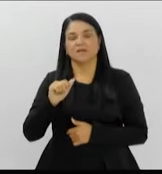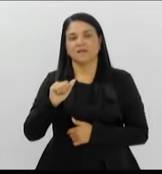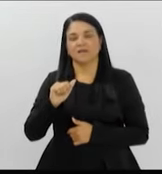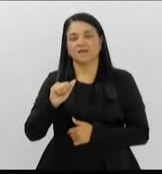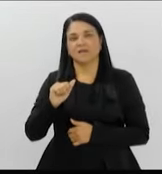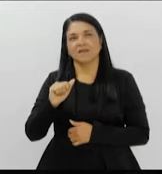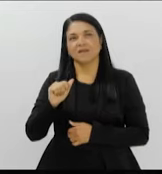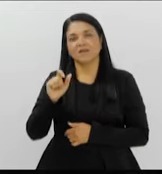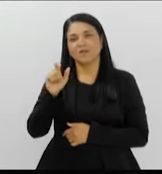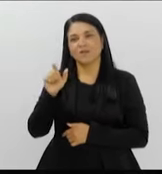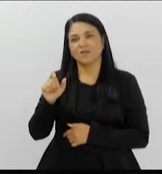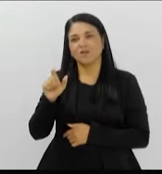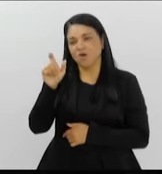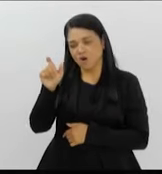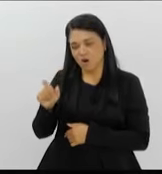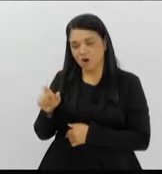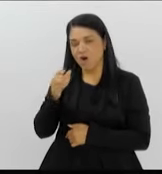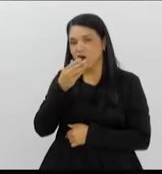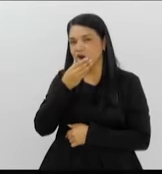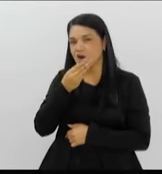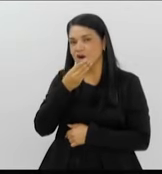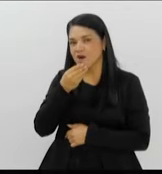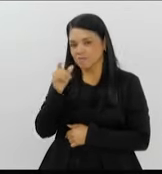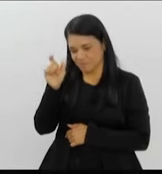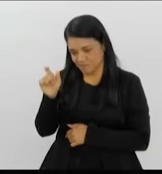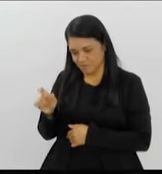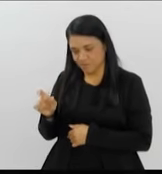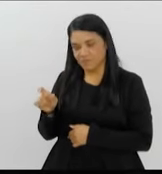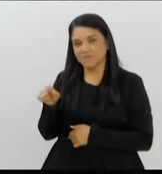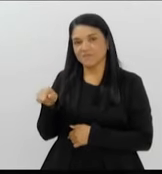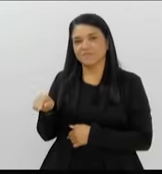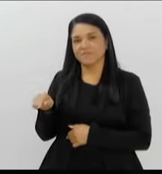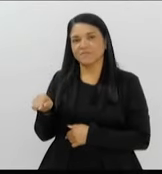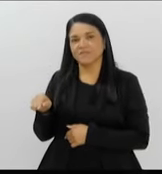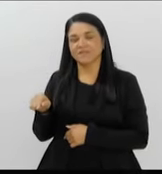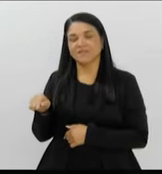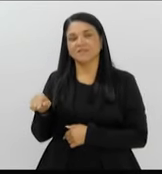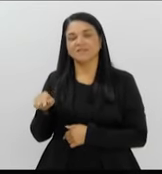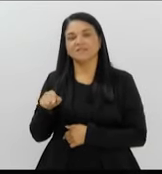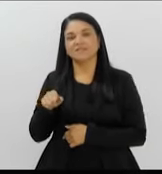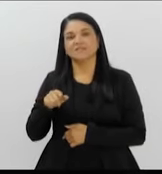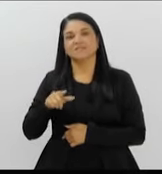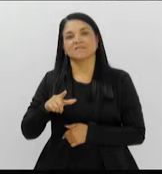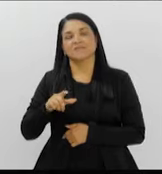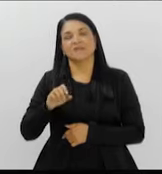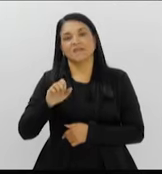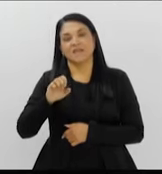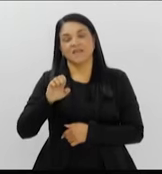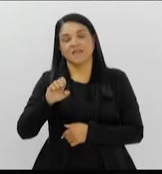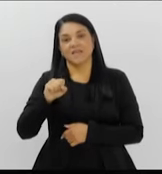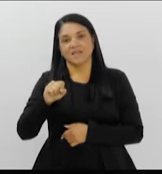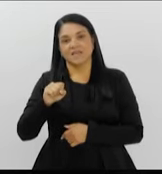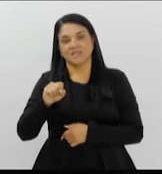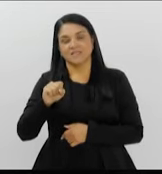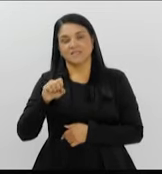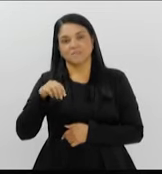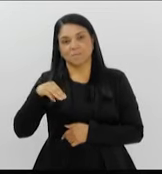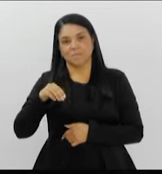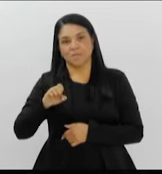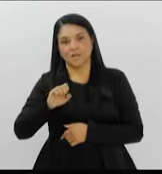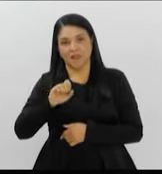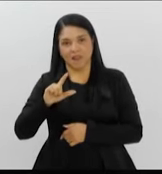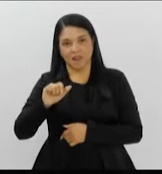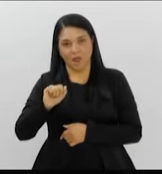era um homem que escrevia algumas crônicas, além de outros talentos de fazer